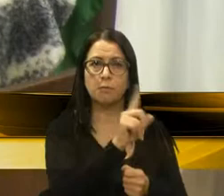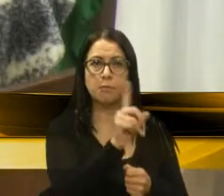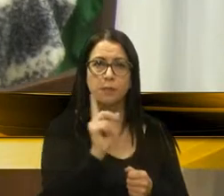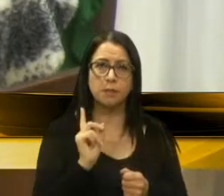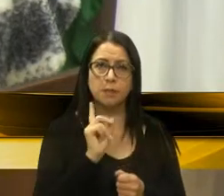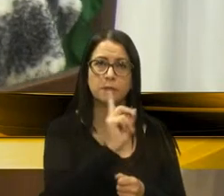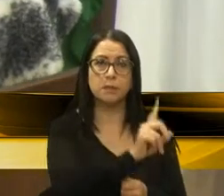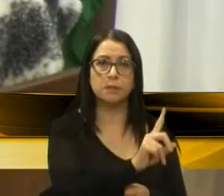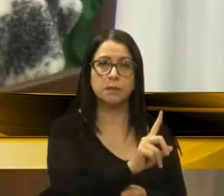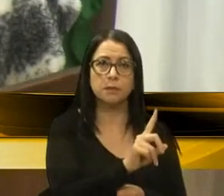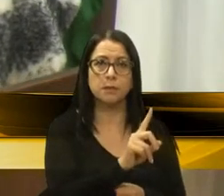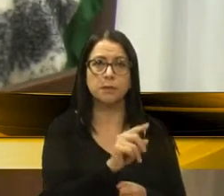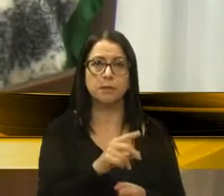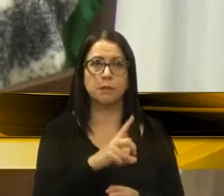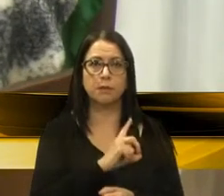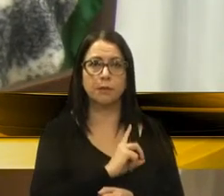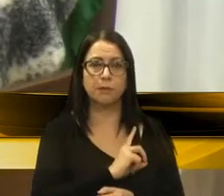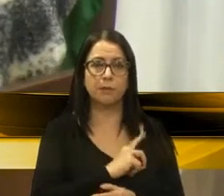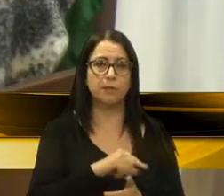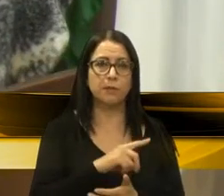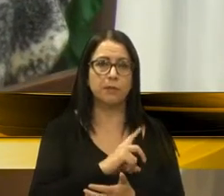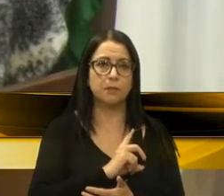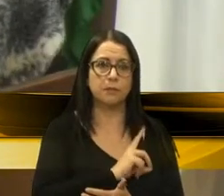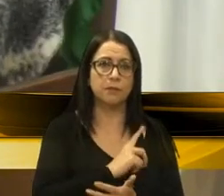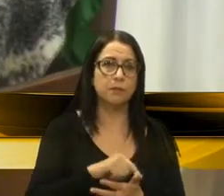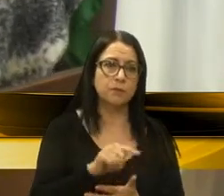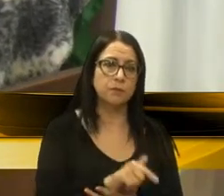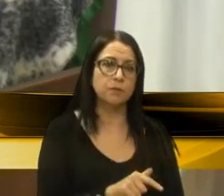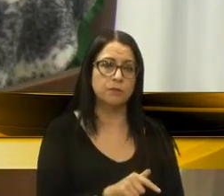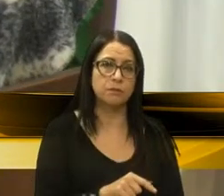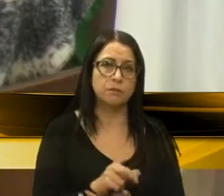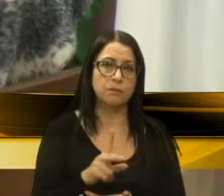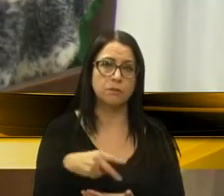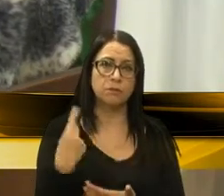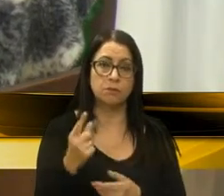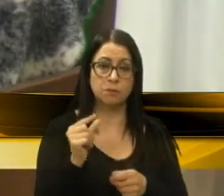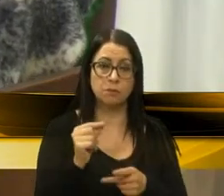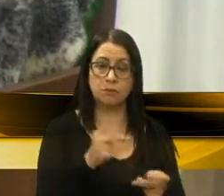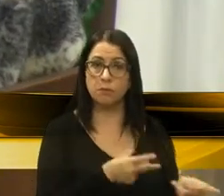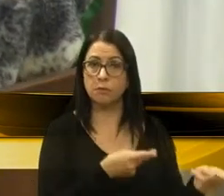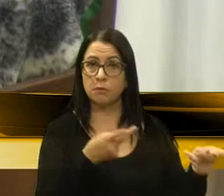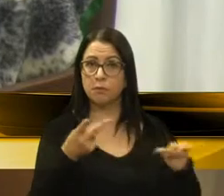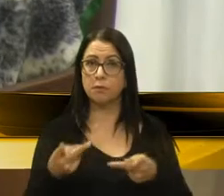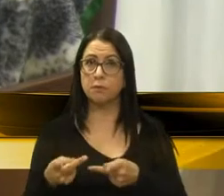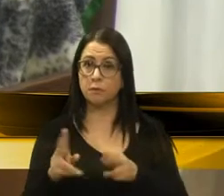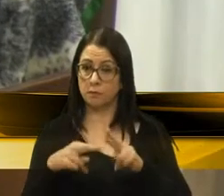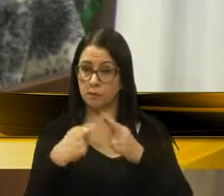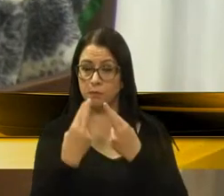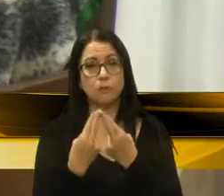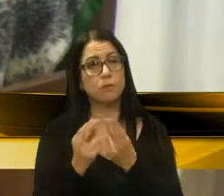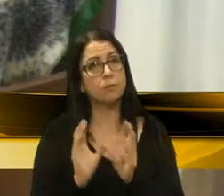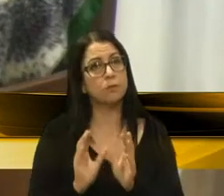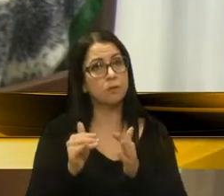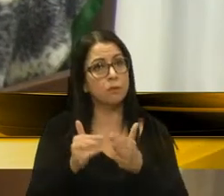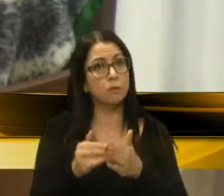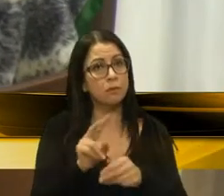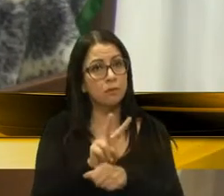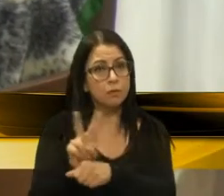lá, né, ali da delegacia. Na nossa recente visita da reunião da Comissão de